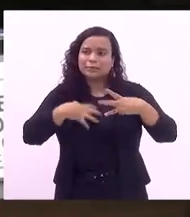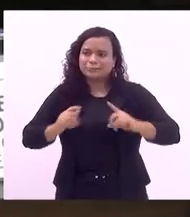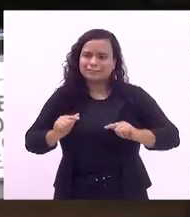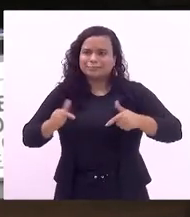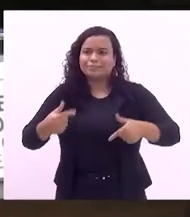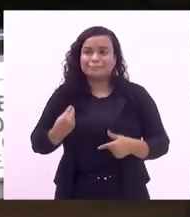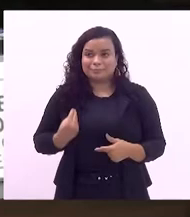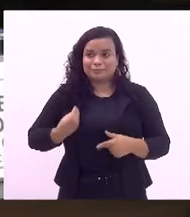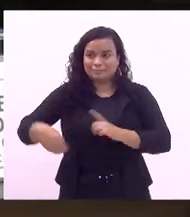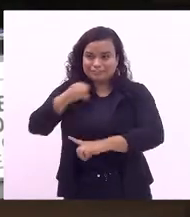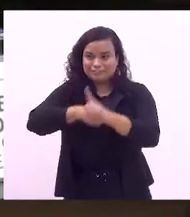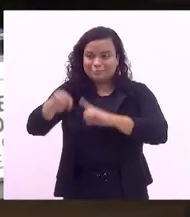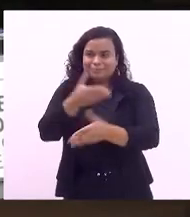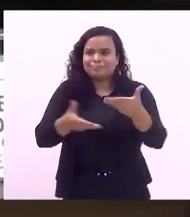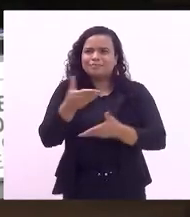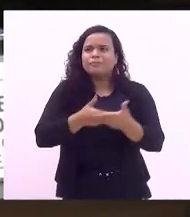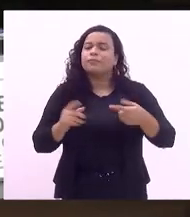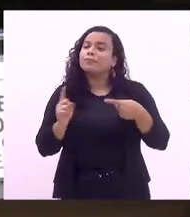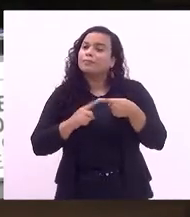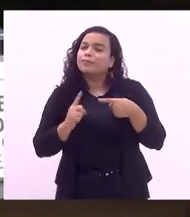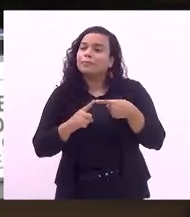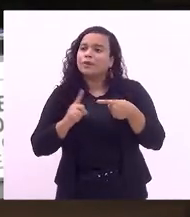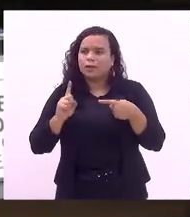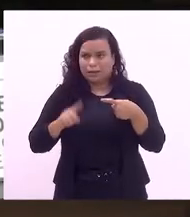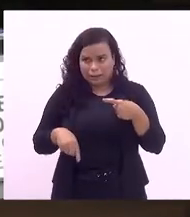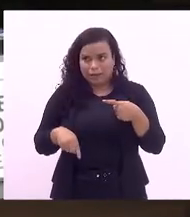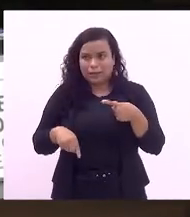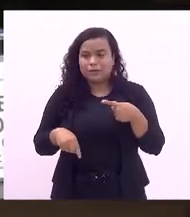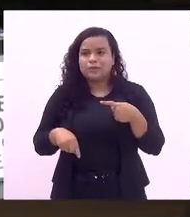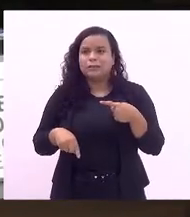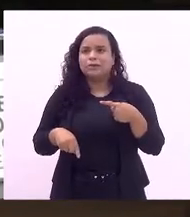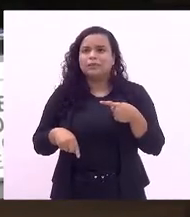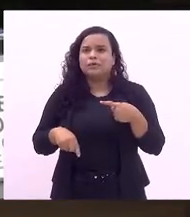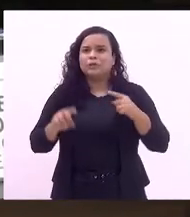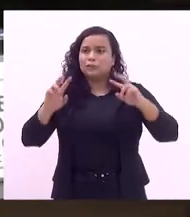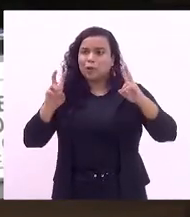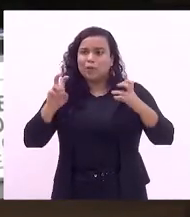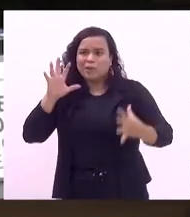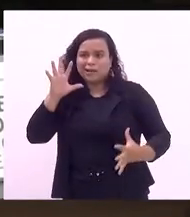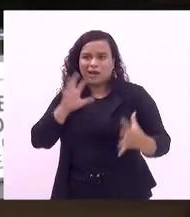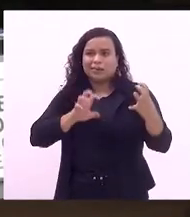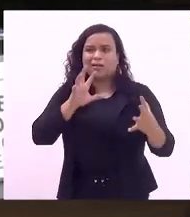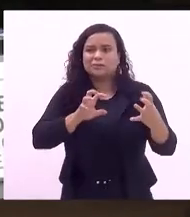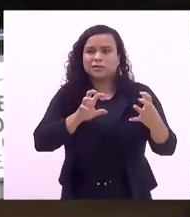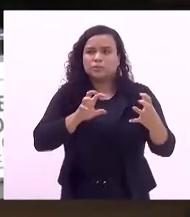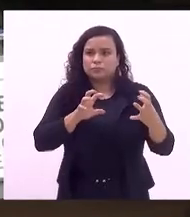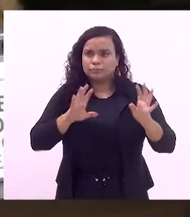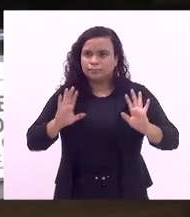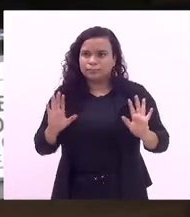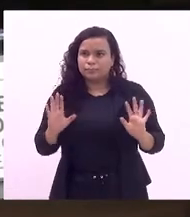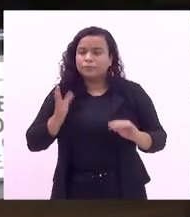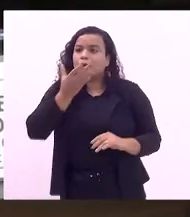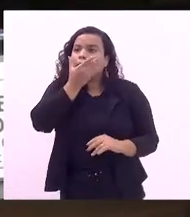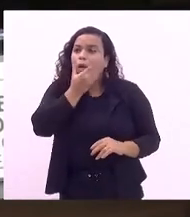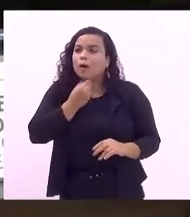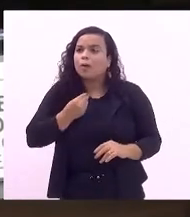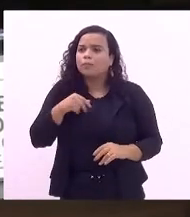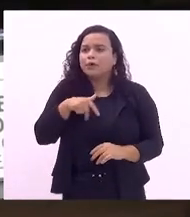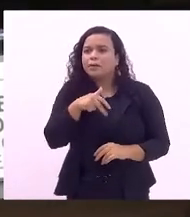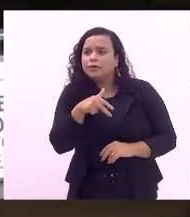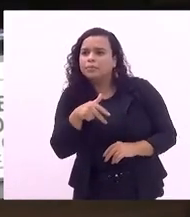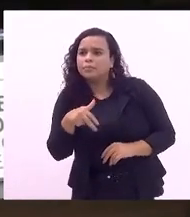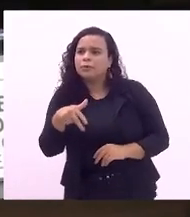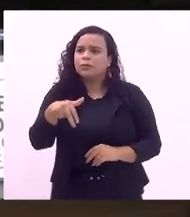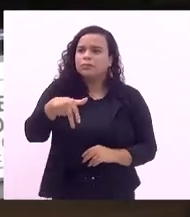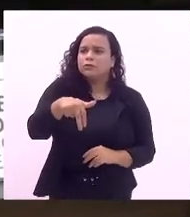em sociedade A primeira é o paradigma da agressão é um homem descia de Jerusalém